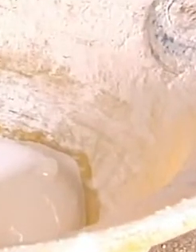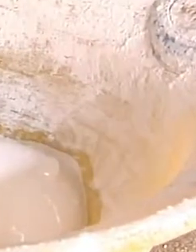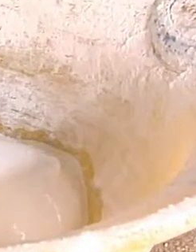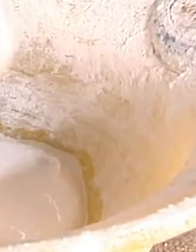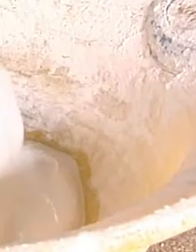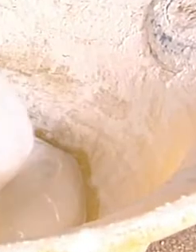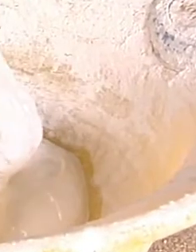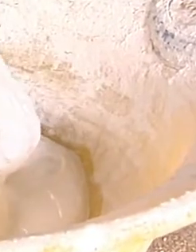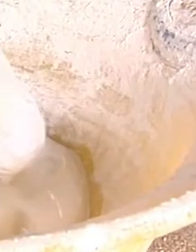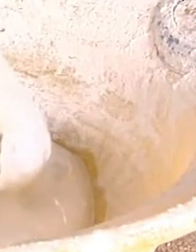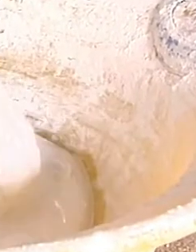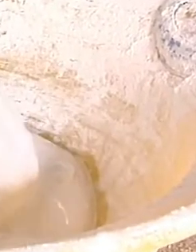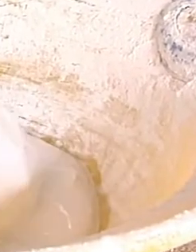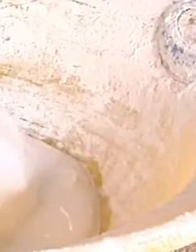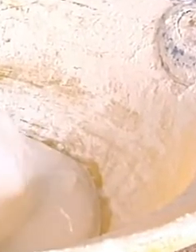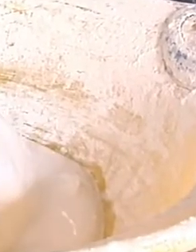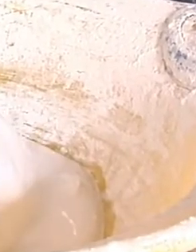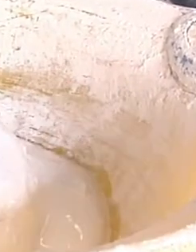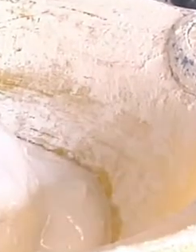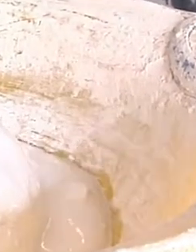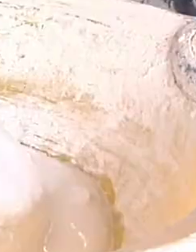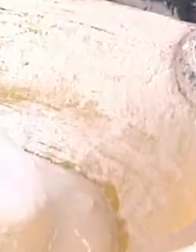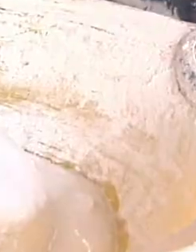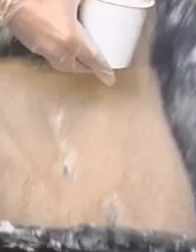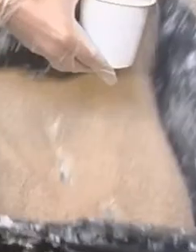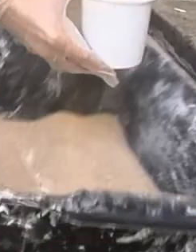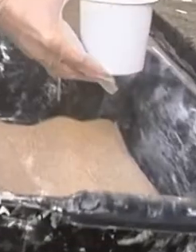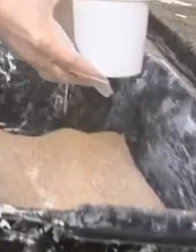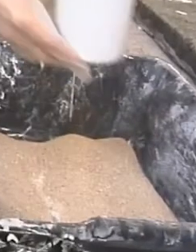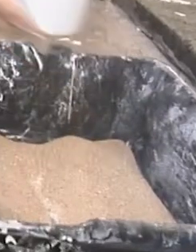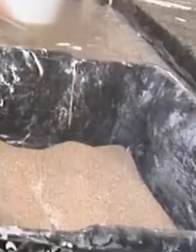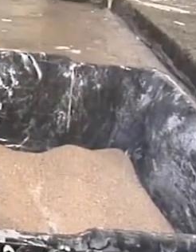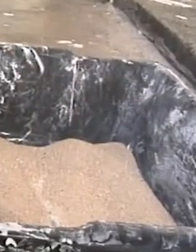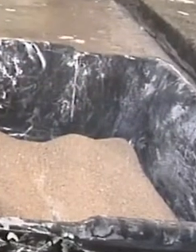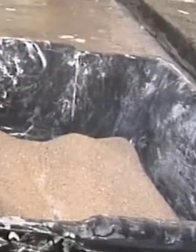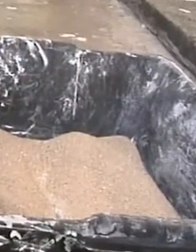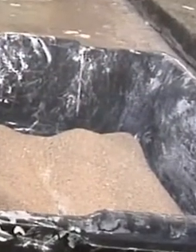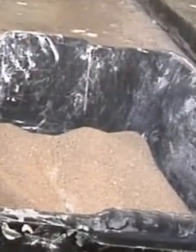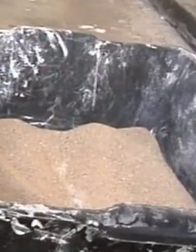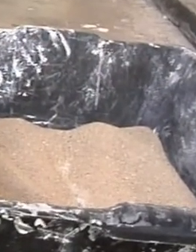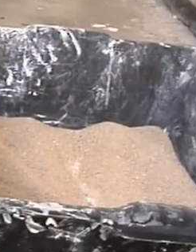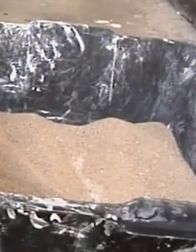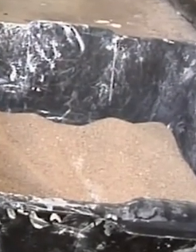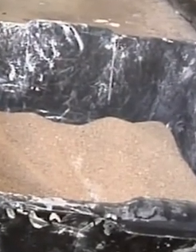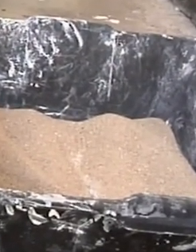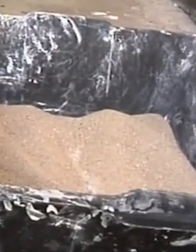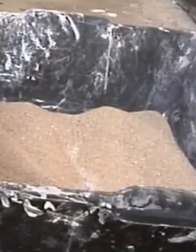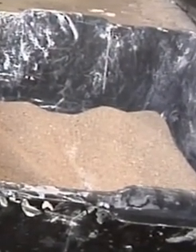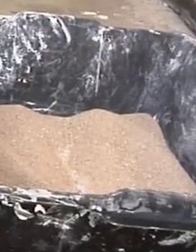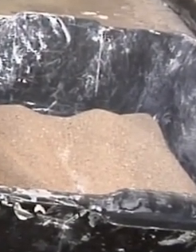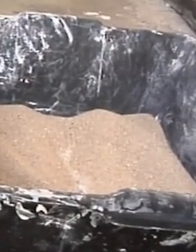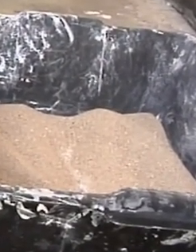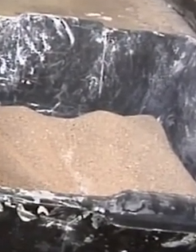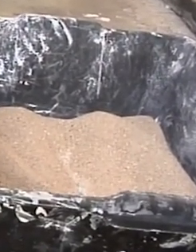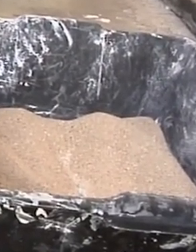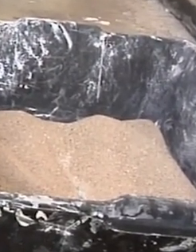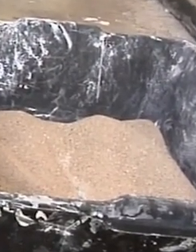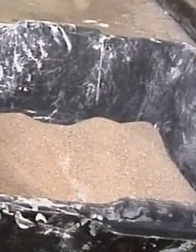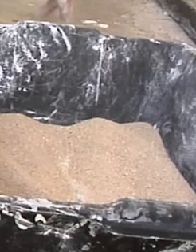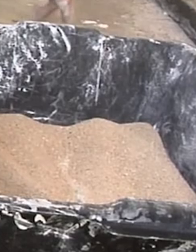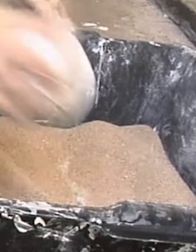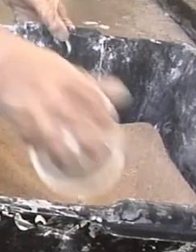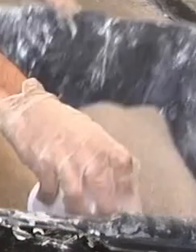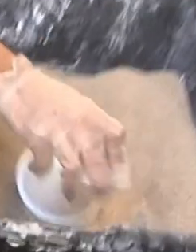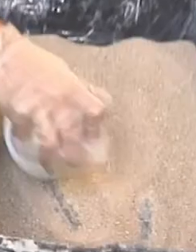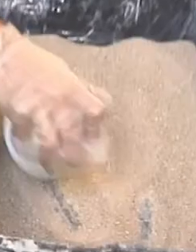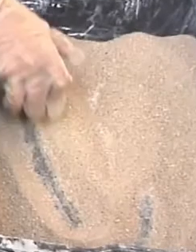da arquitetura de toda a antiguidade, né? Então, isso é um conhecimento que também está relacionado à própria construção,